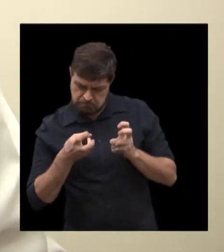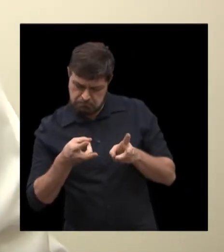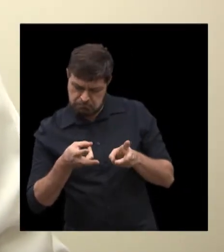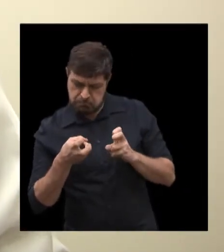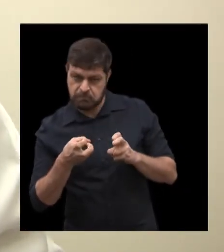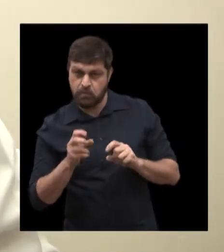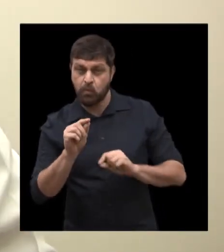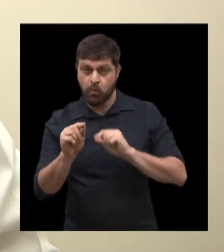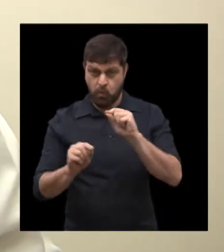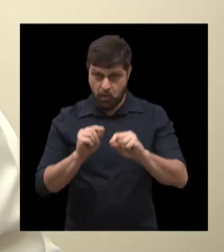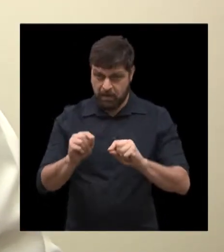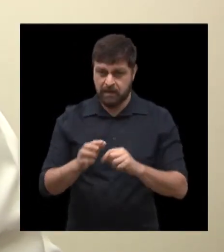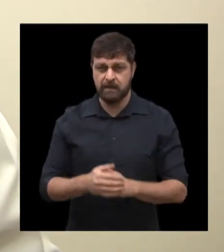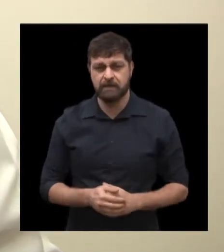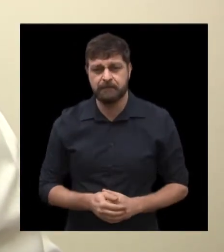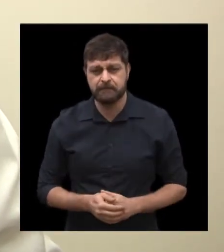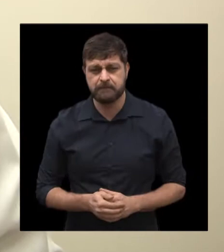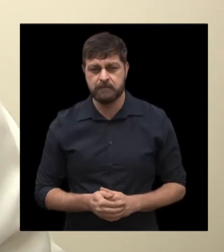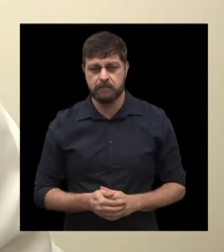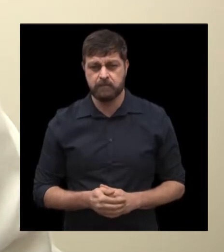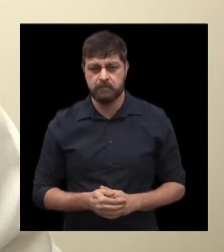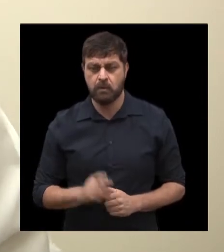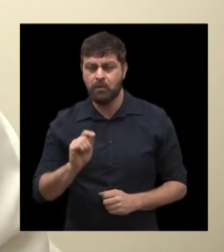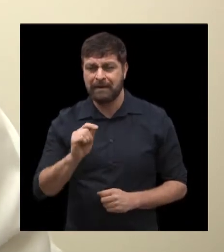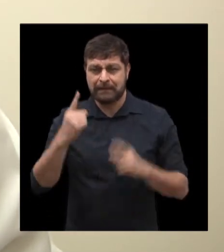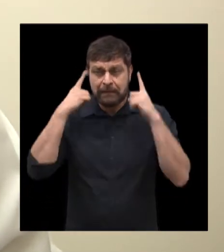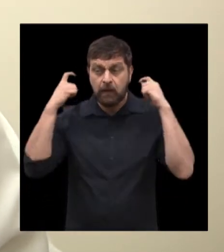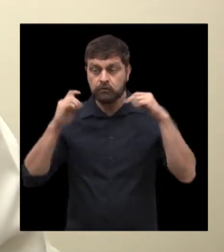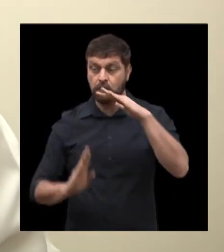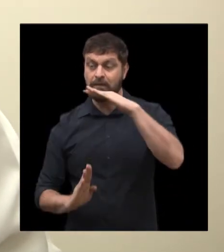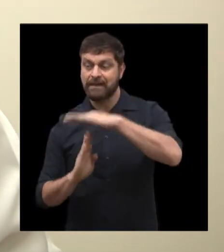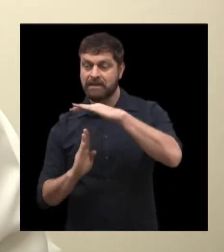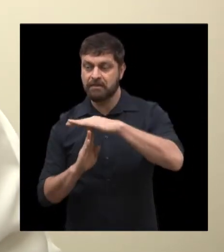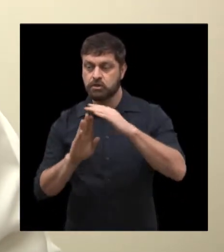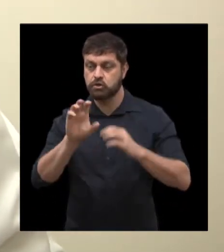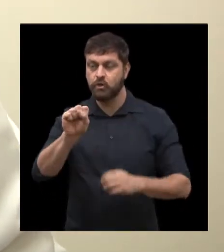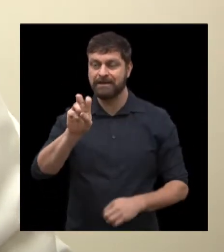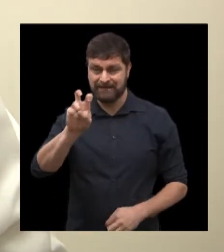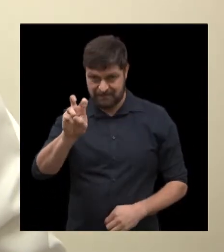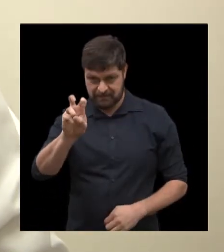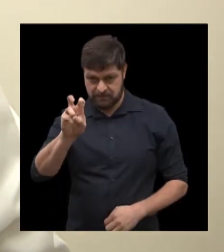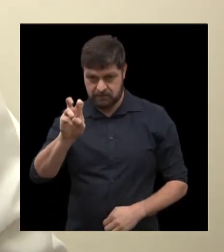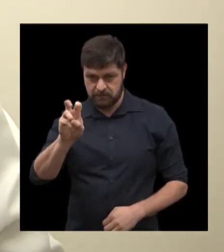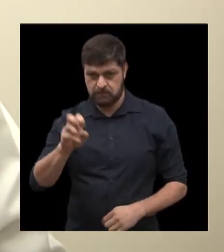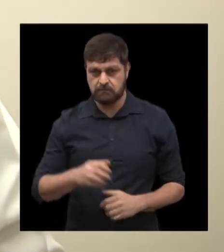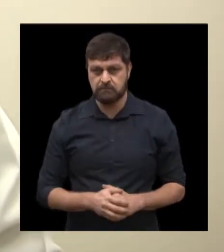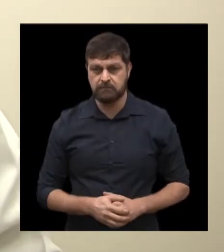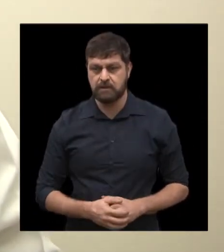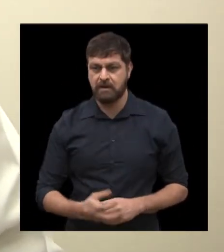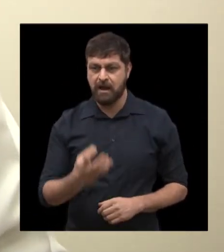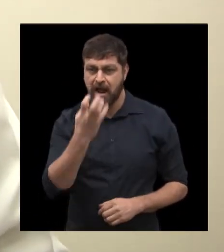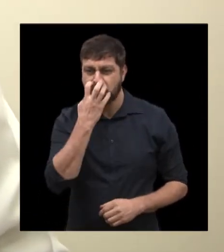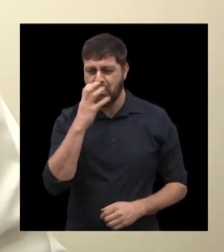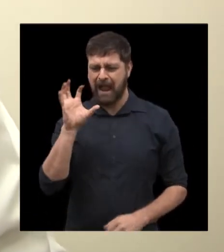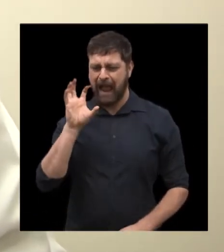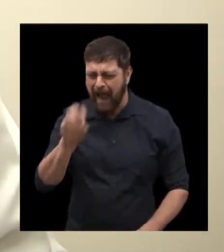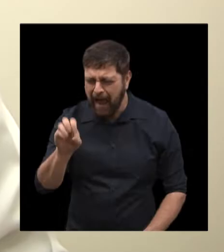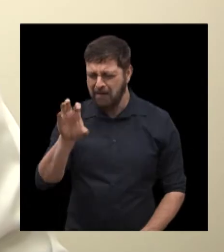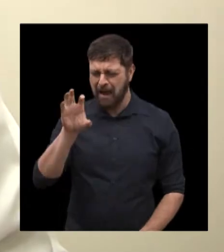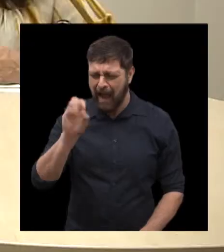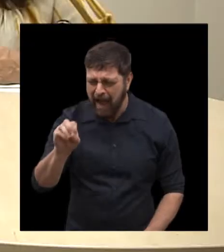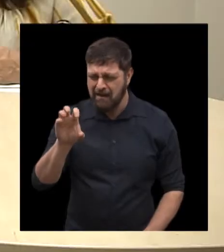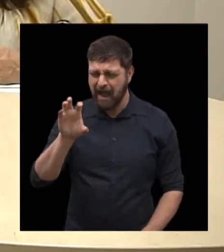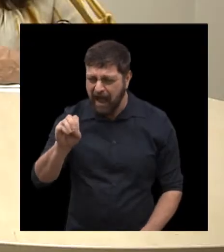ter ideia do que é um som de 85 decibéis. ele é mais forte do que um cachorro latindo, por